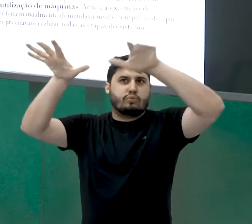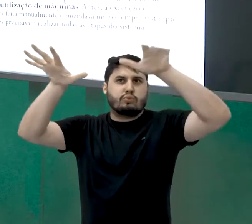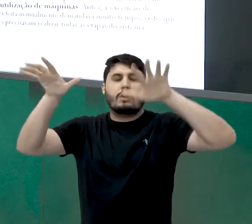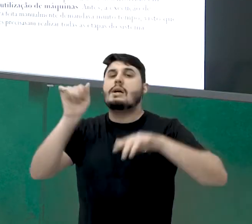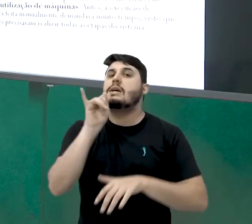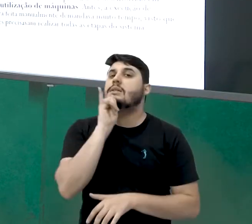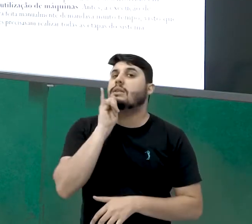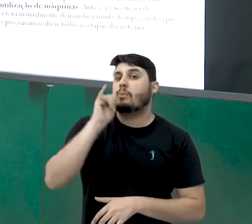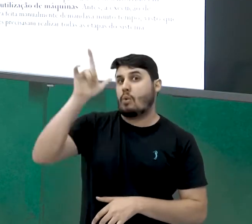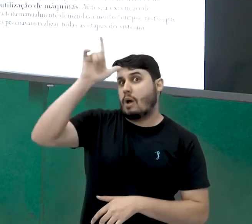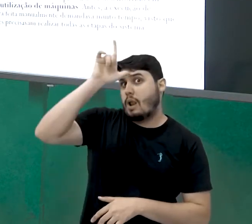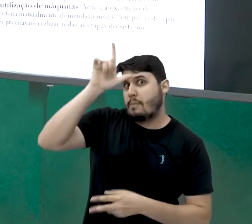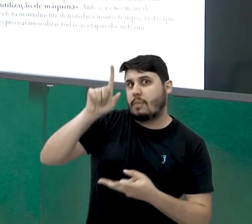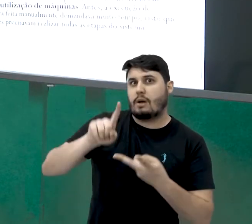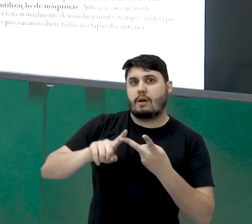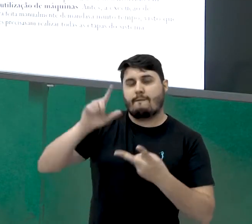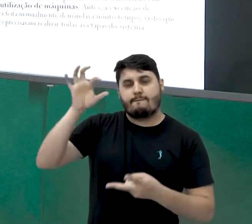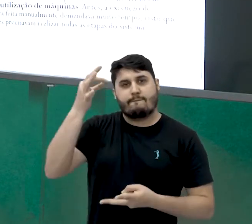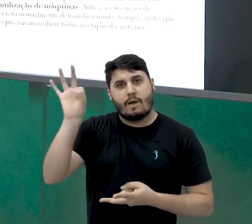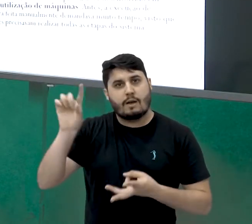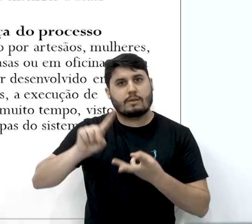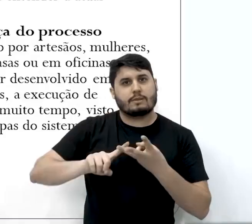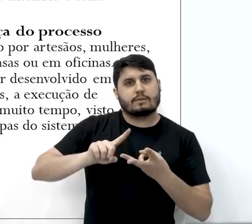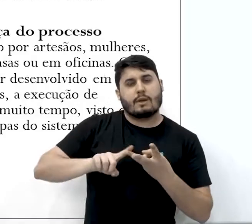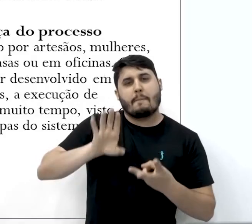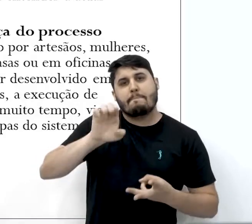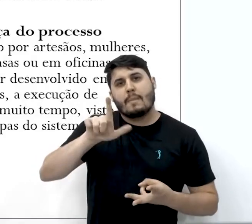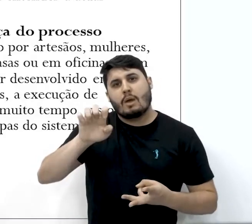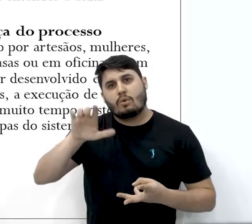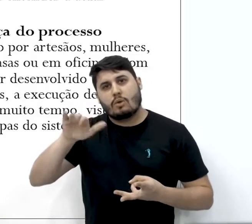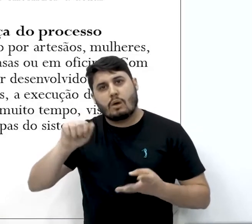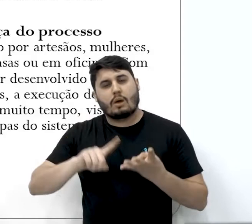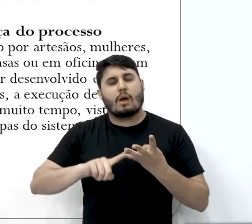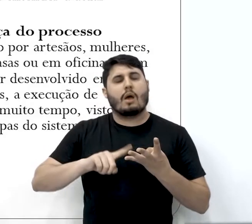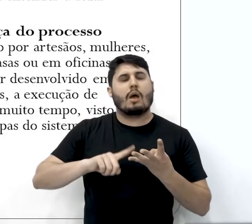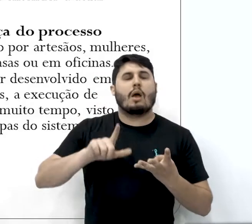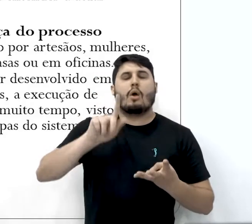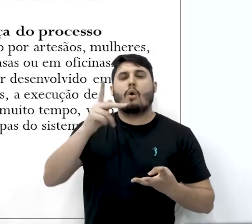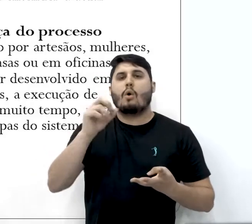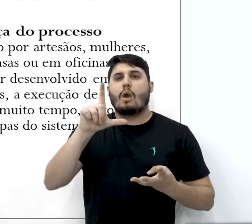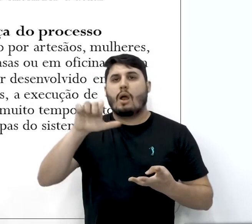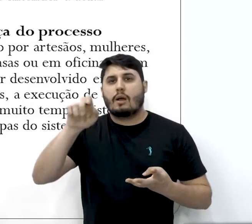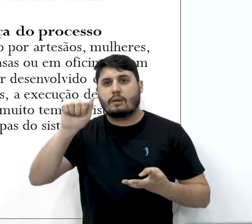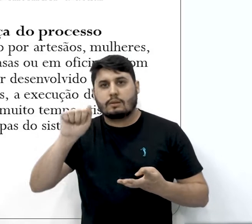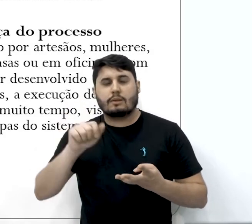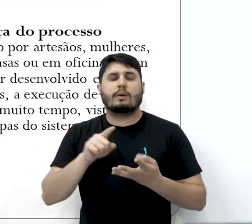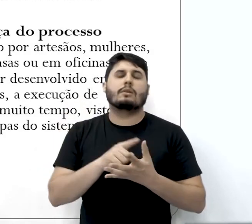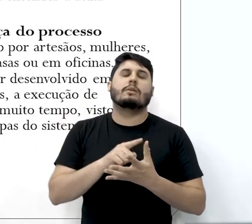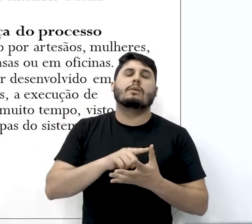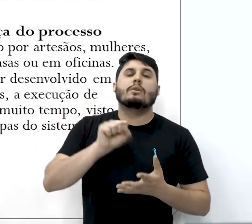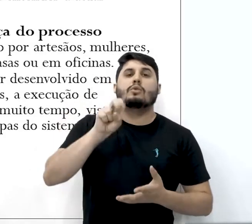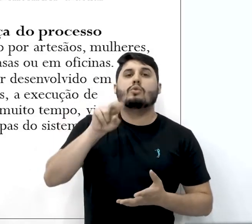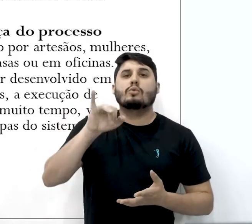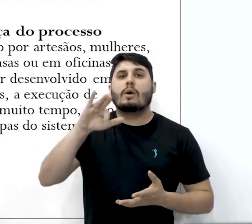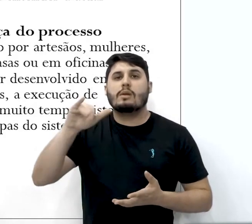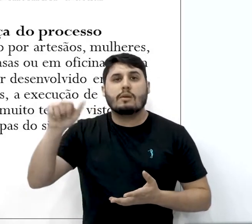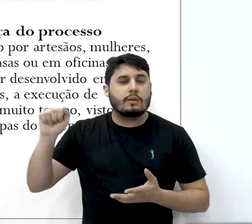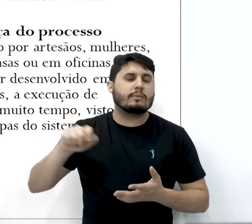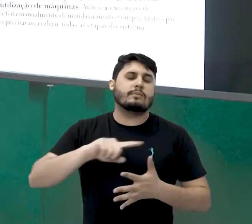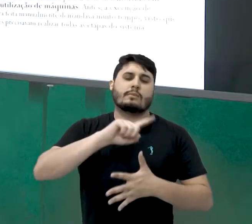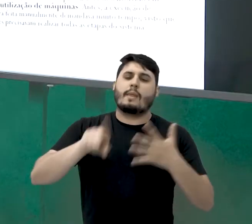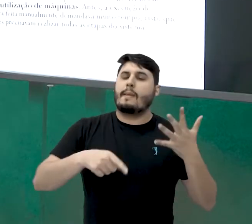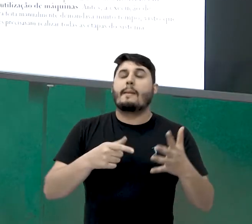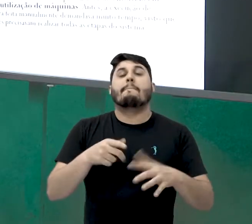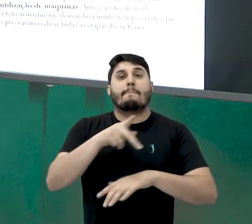Alemanha, França, Bélgica, Holanda, Suécia. Estes países passaram a ter a sua atividade produtiva